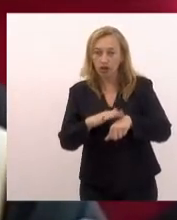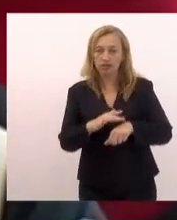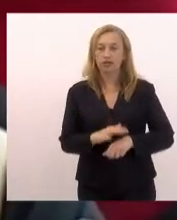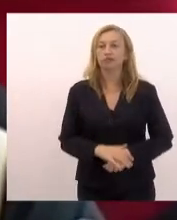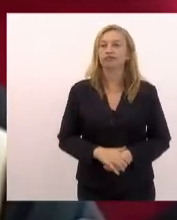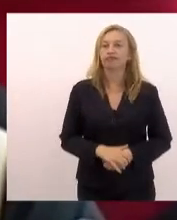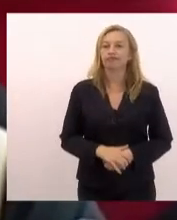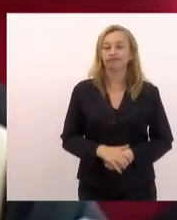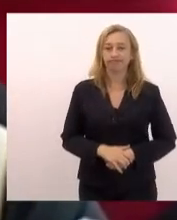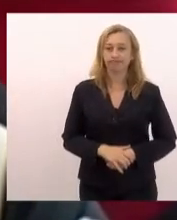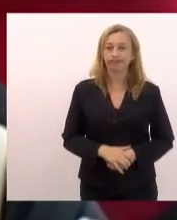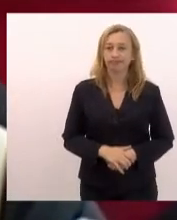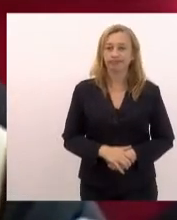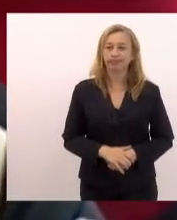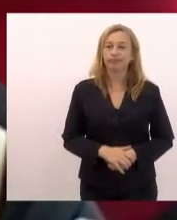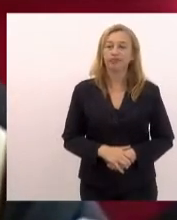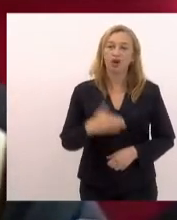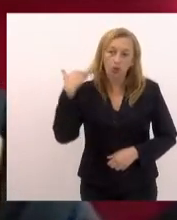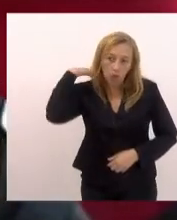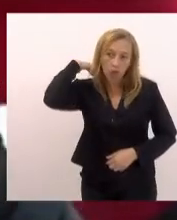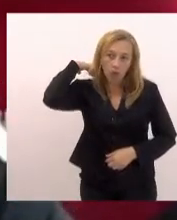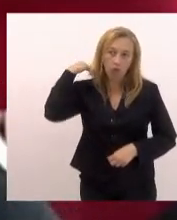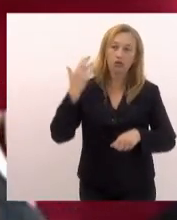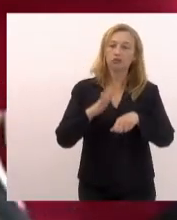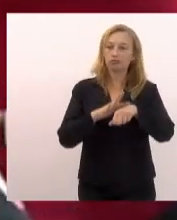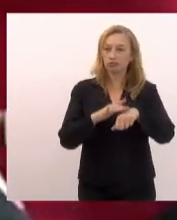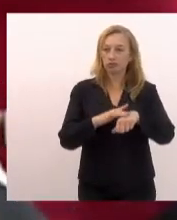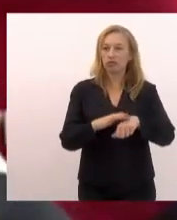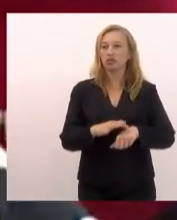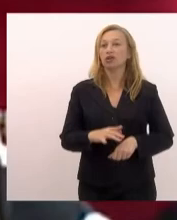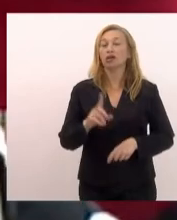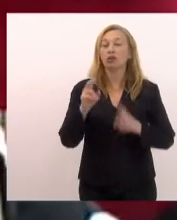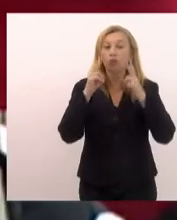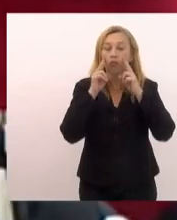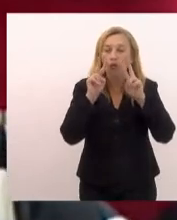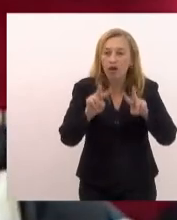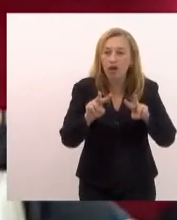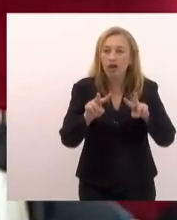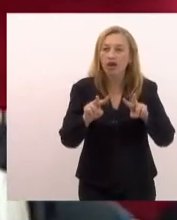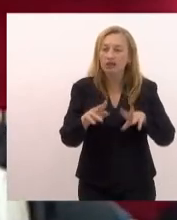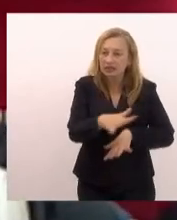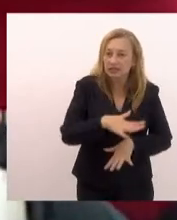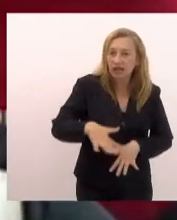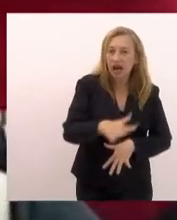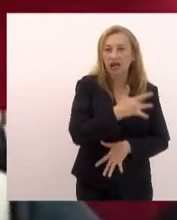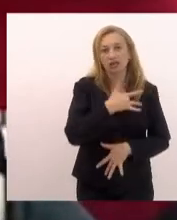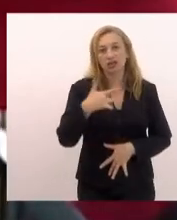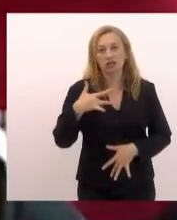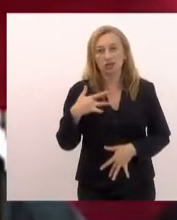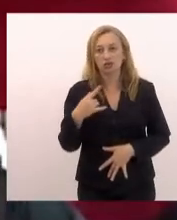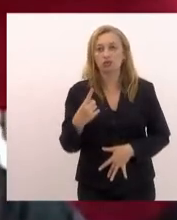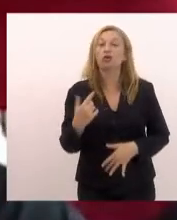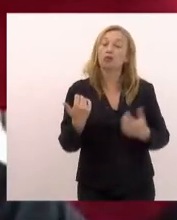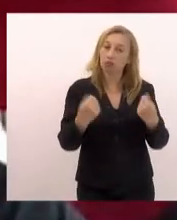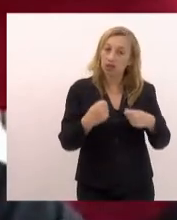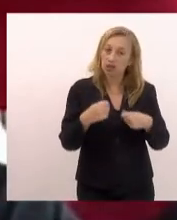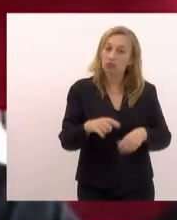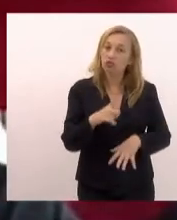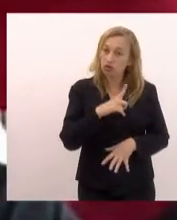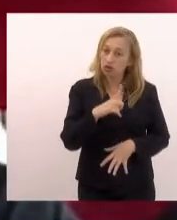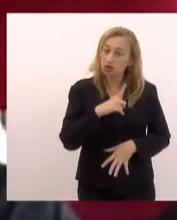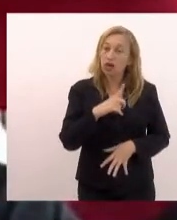negligenciadas. Então, a tuberculose é um olhar que na área da saúde nós devemos ter.